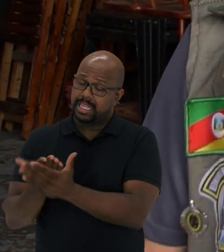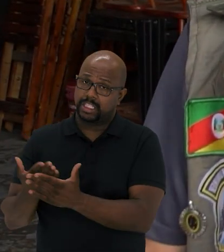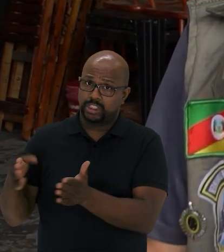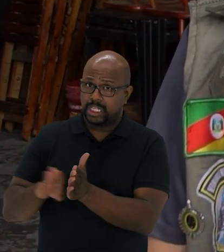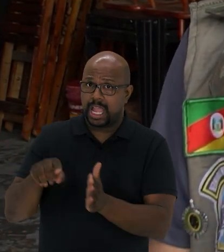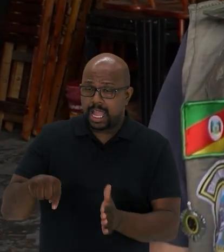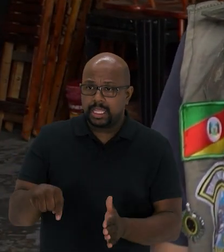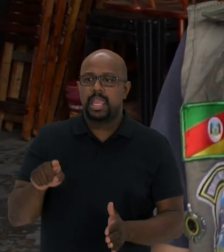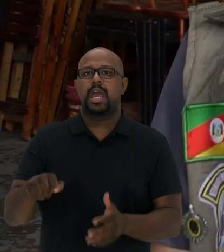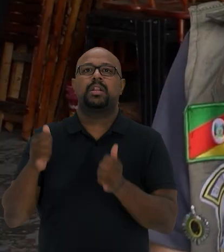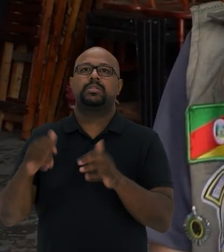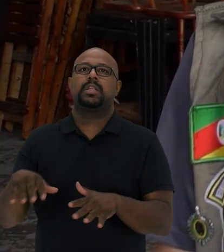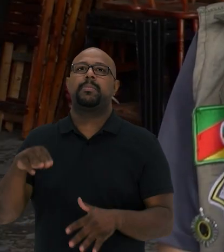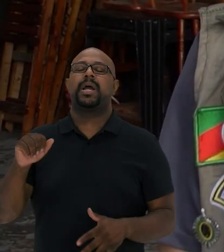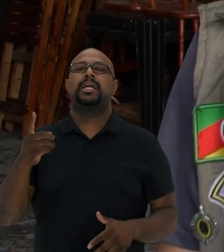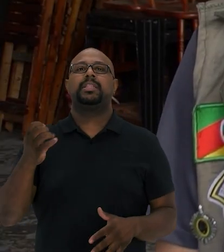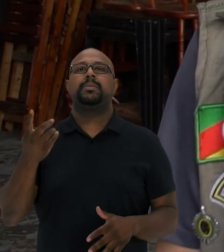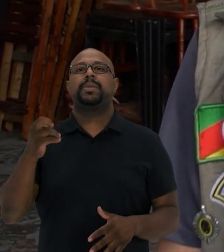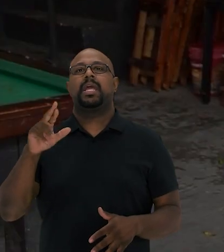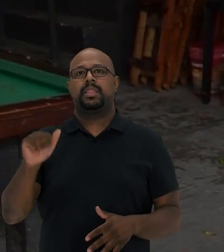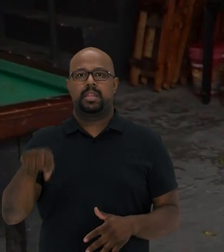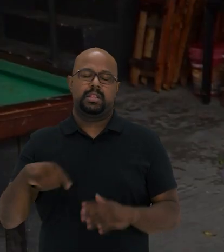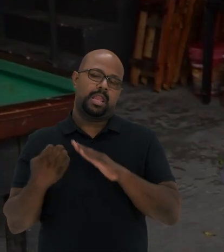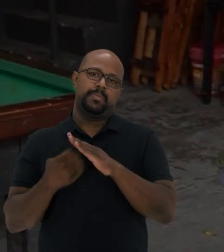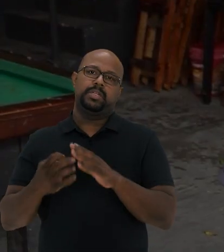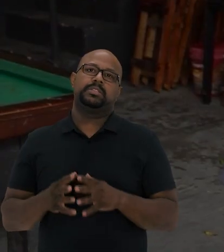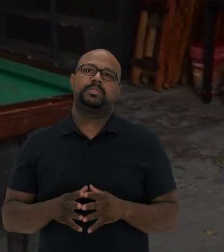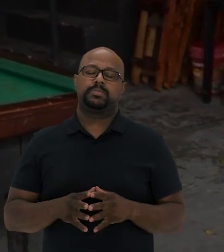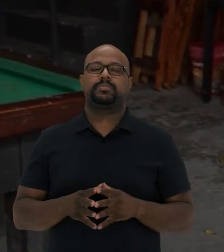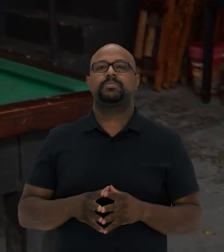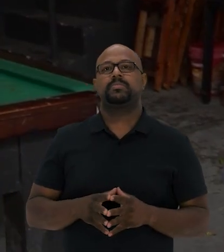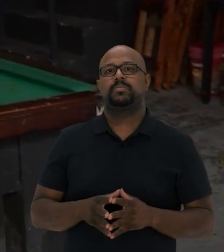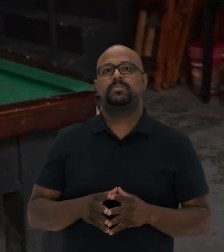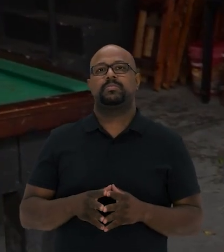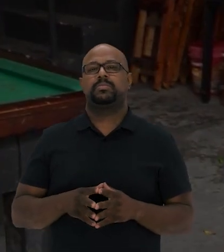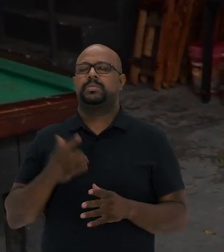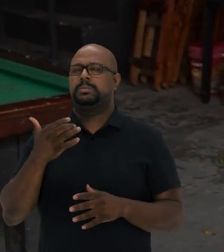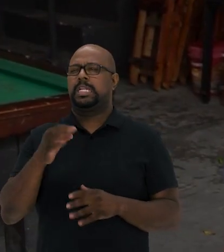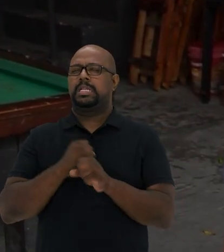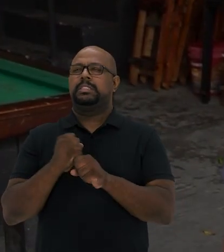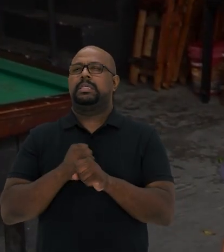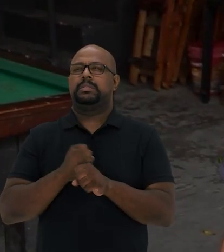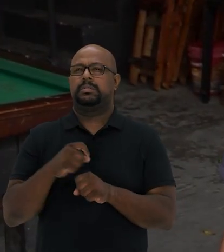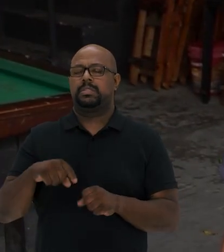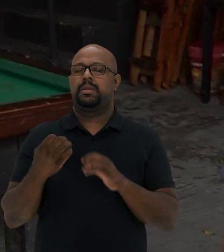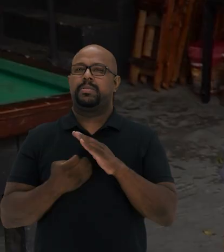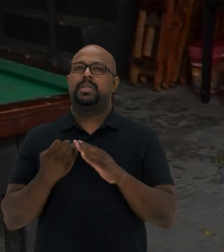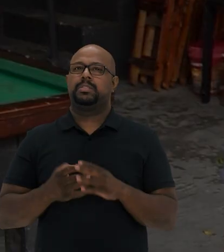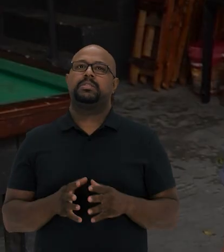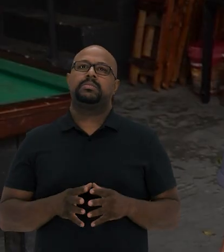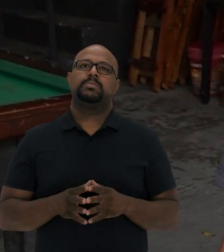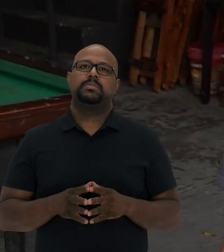até chegar aqui, era custo da Madepedra. Quanto tempo durou a empresa? Uma década. Durou uma década a